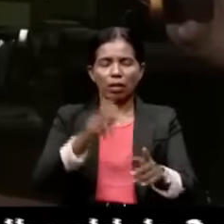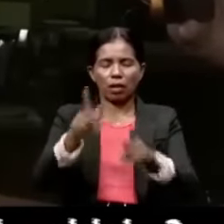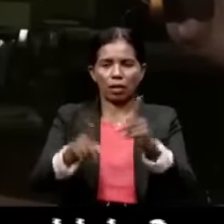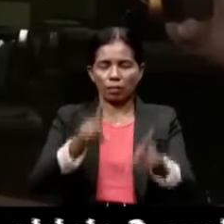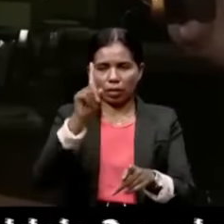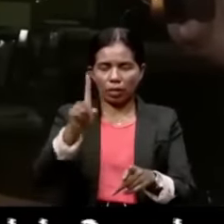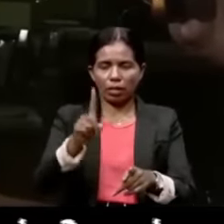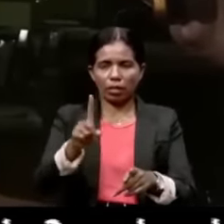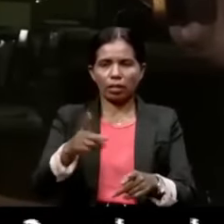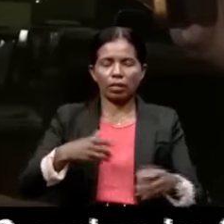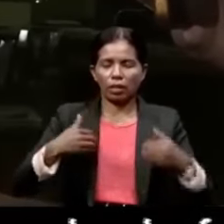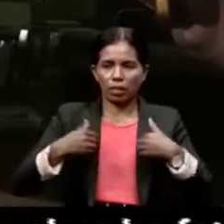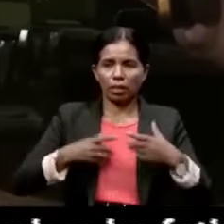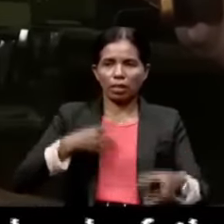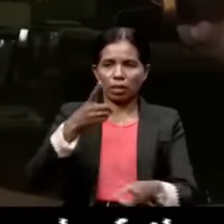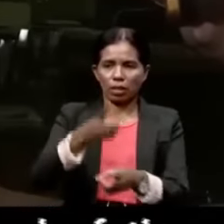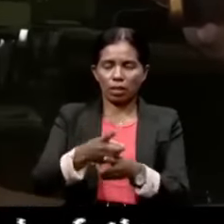ida, ni é direito a halo